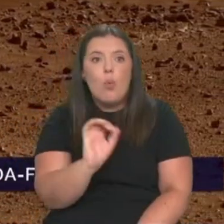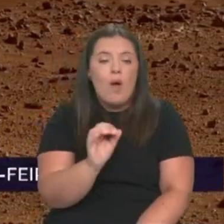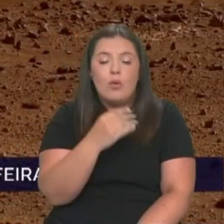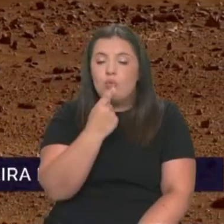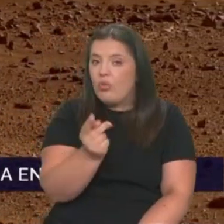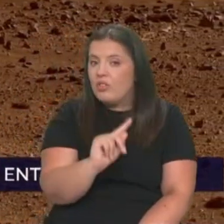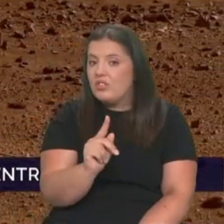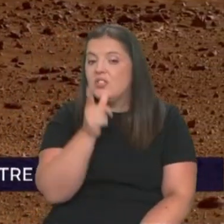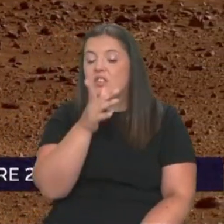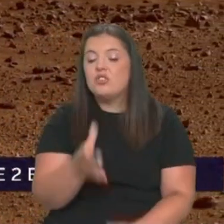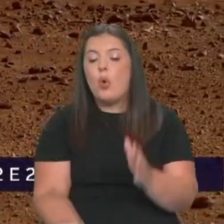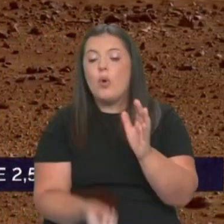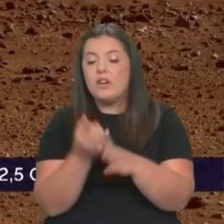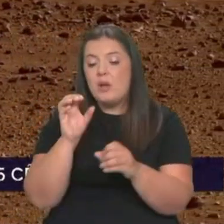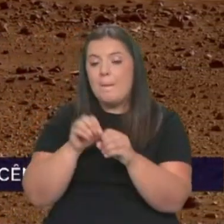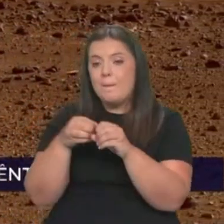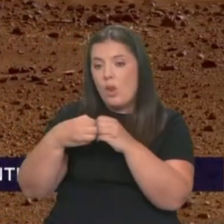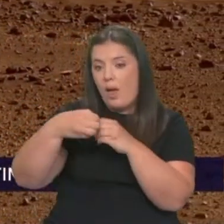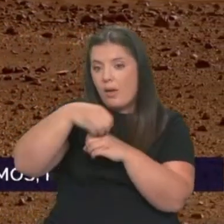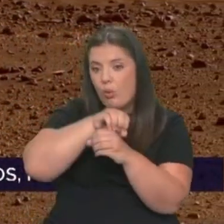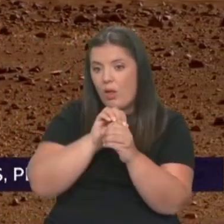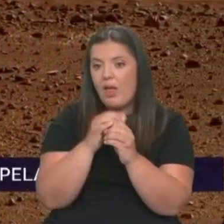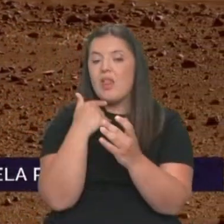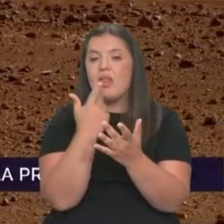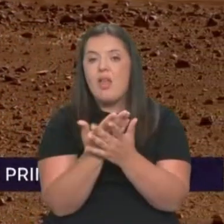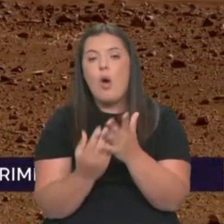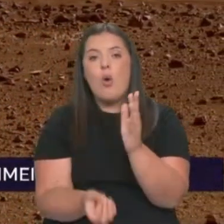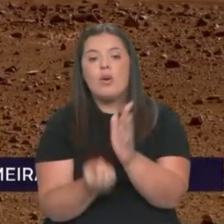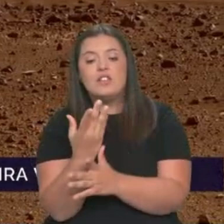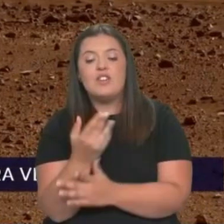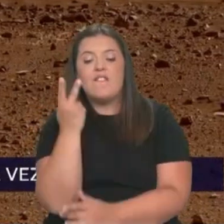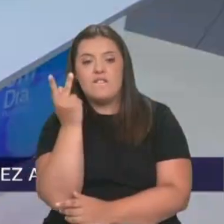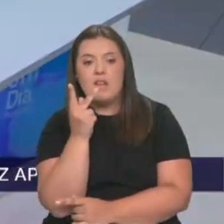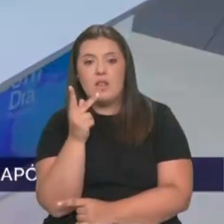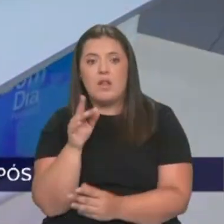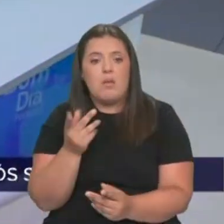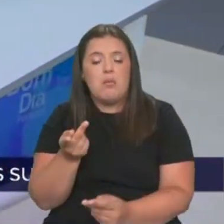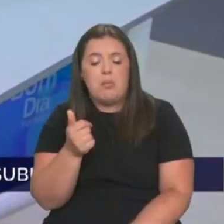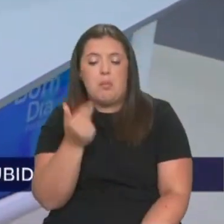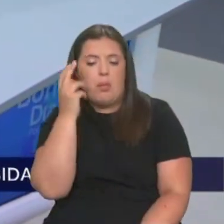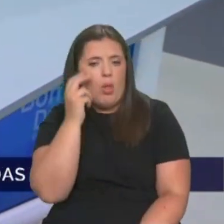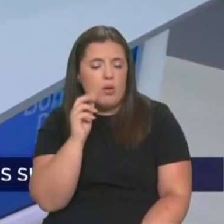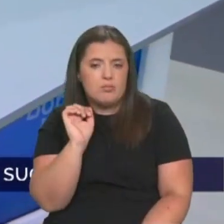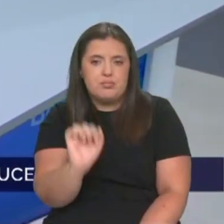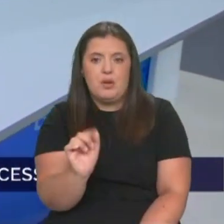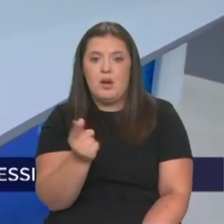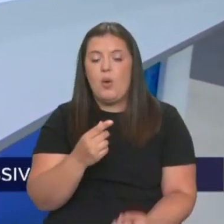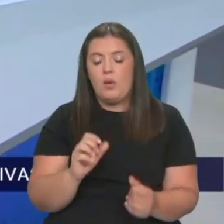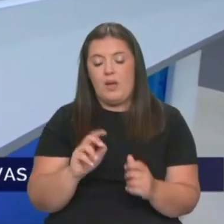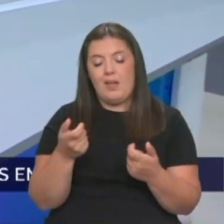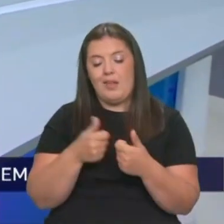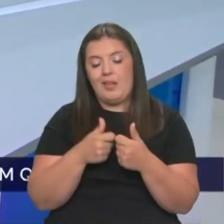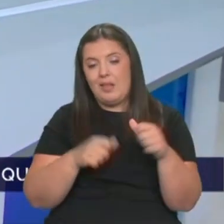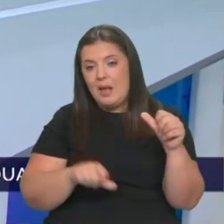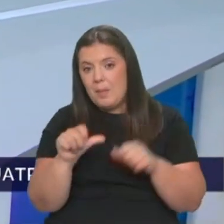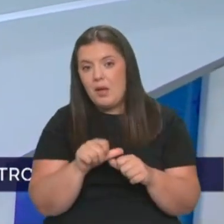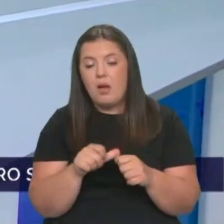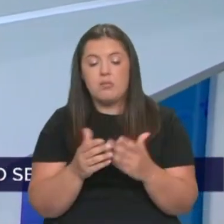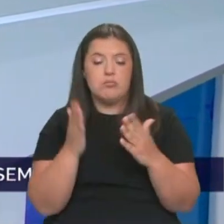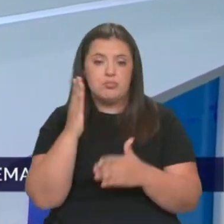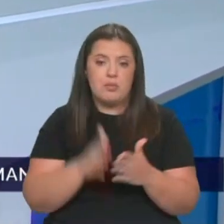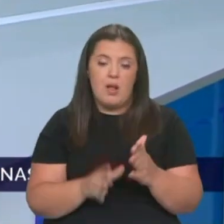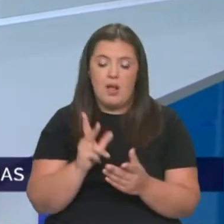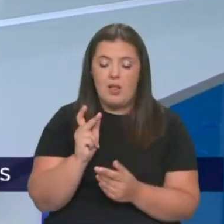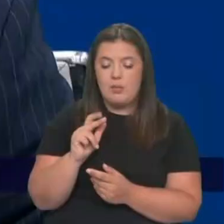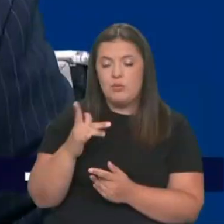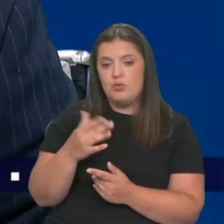a origem das moléculas deram origem depois à vida, não tem uma origem biológica por si, é uma reação química dada na atmosfera. E agora a tua pergunta